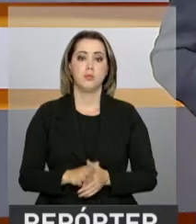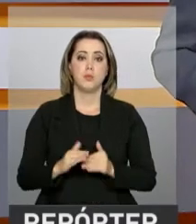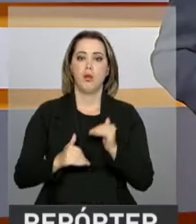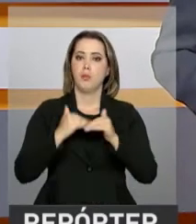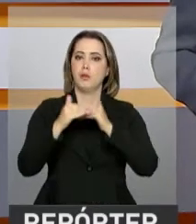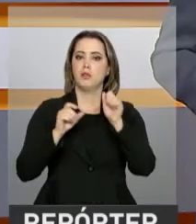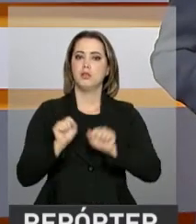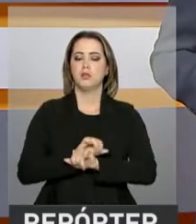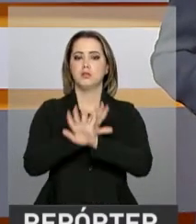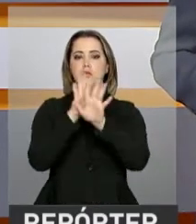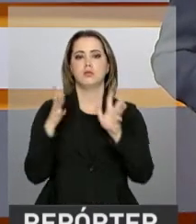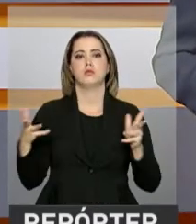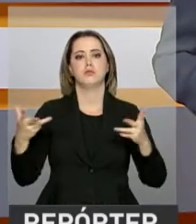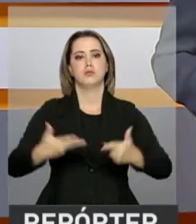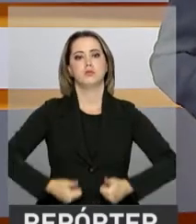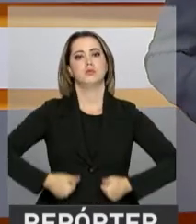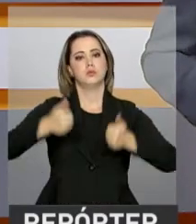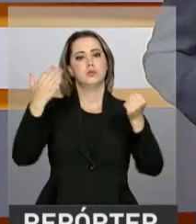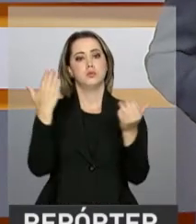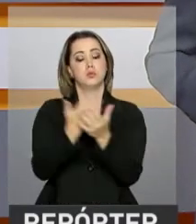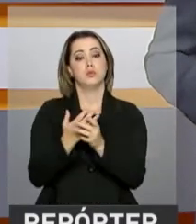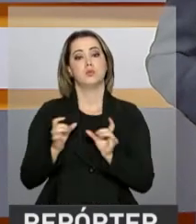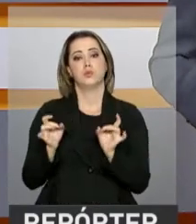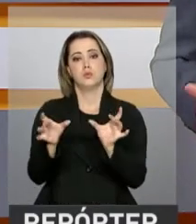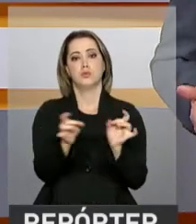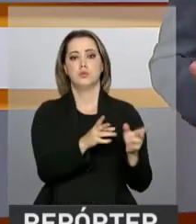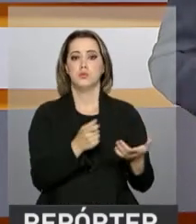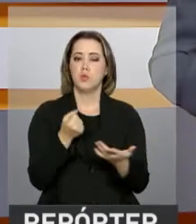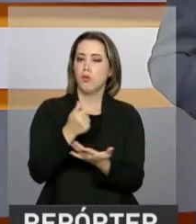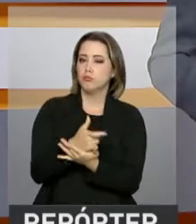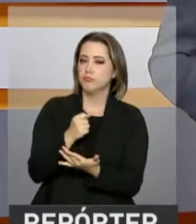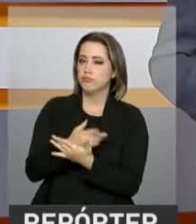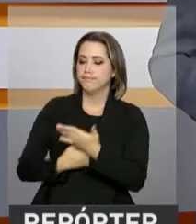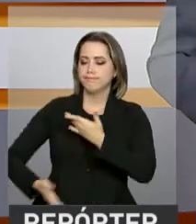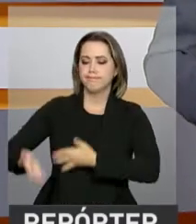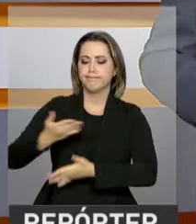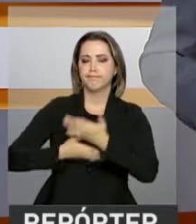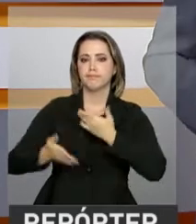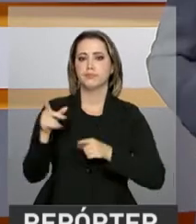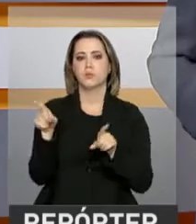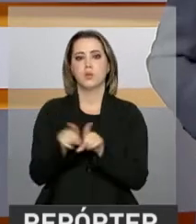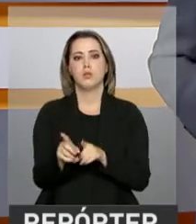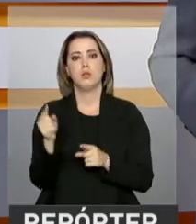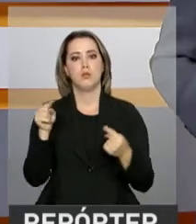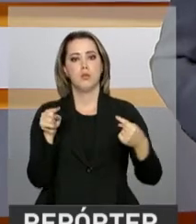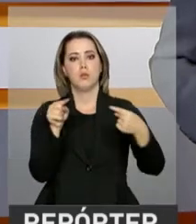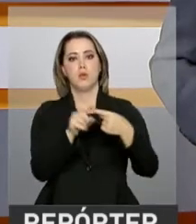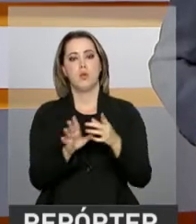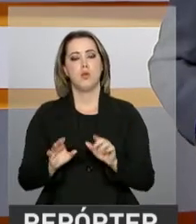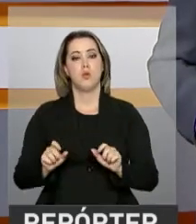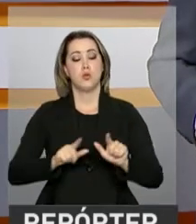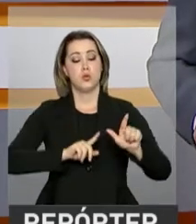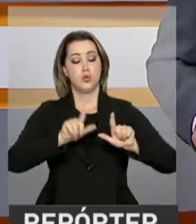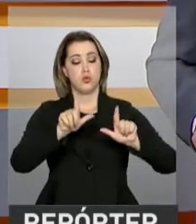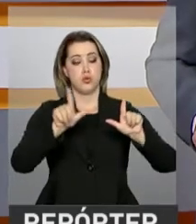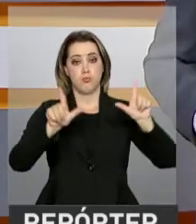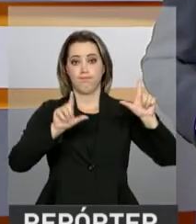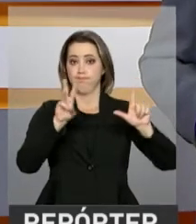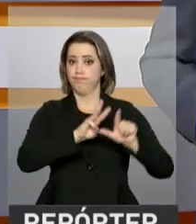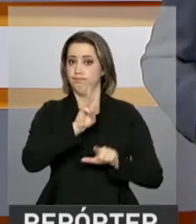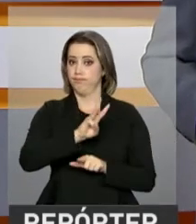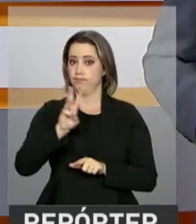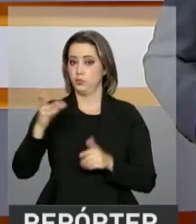a transparência e a eficiência nos processos de exportações e importações. Esse é o objetivo de um portal lançado